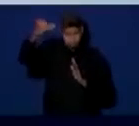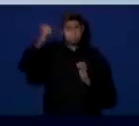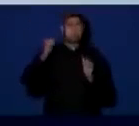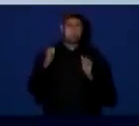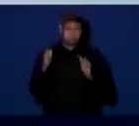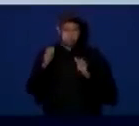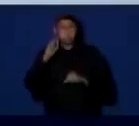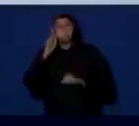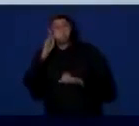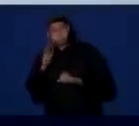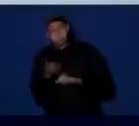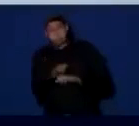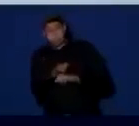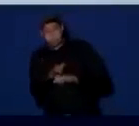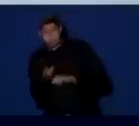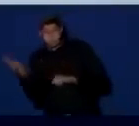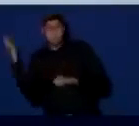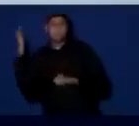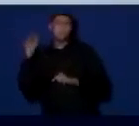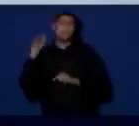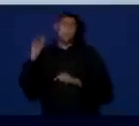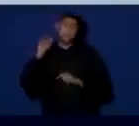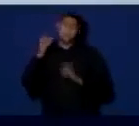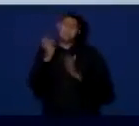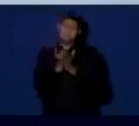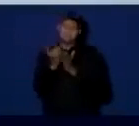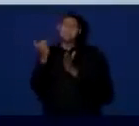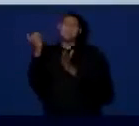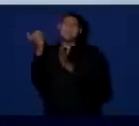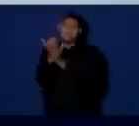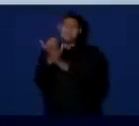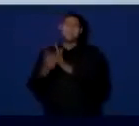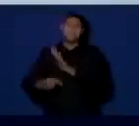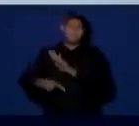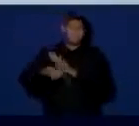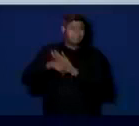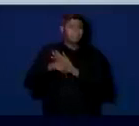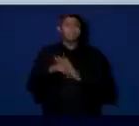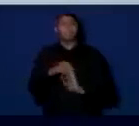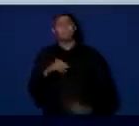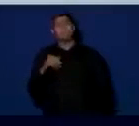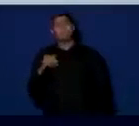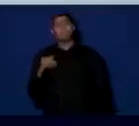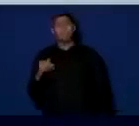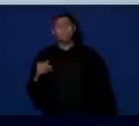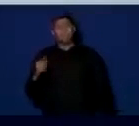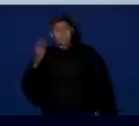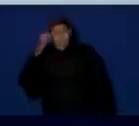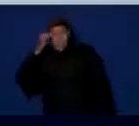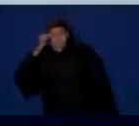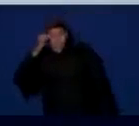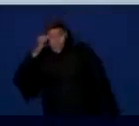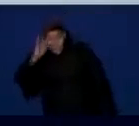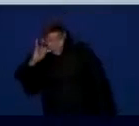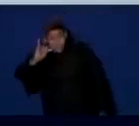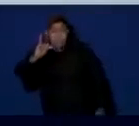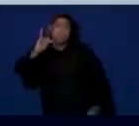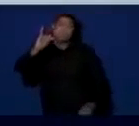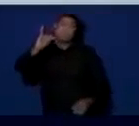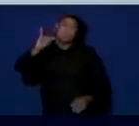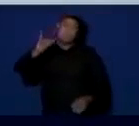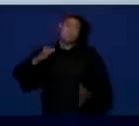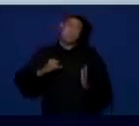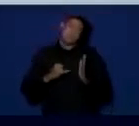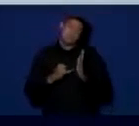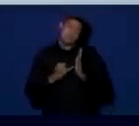gente pode ver números muito, muito, muito altos em termos nominais para combater essa